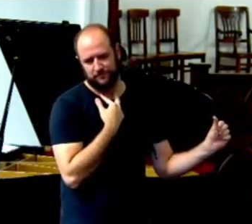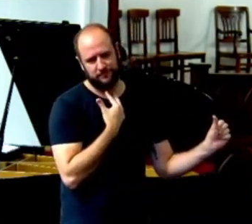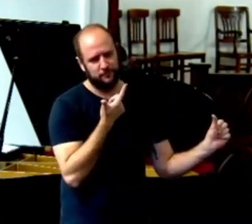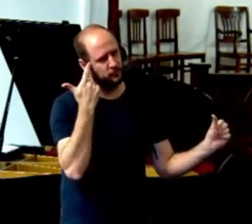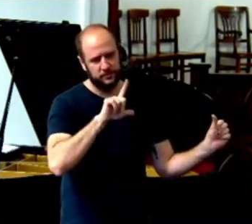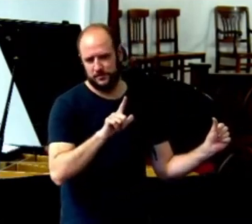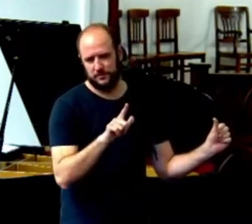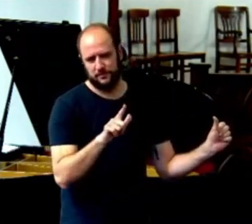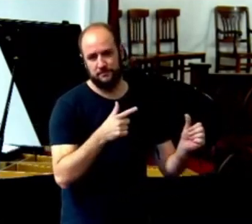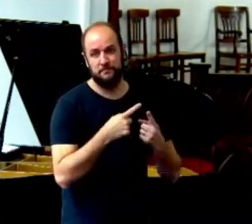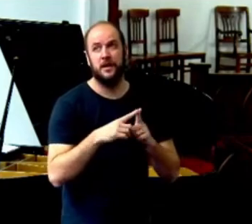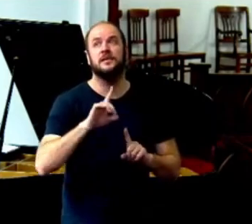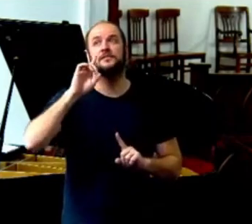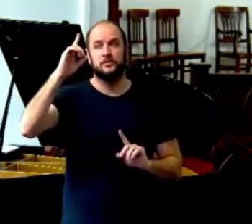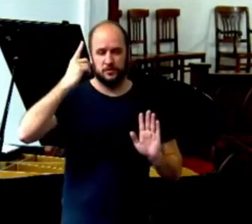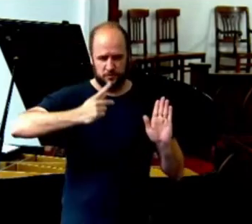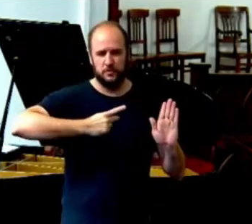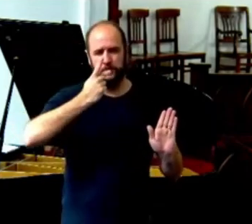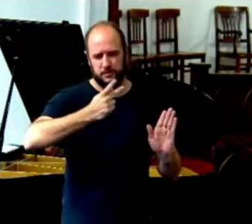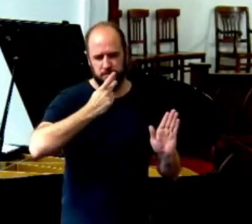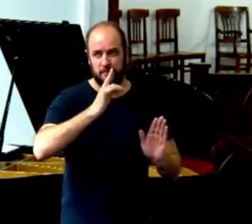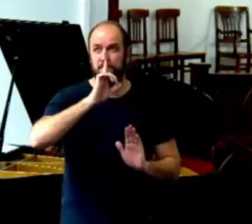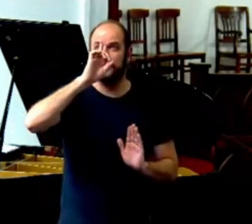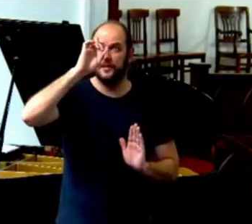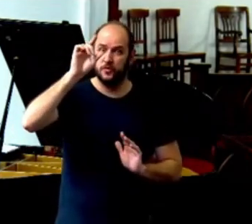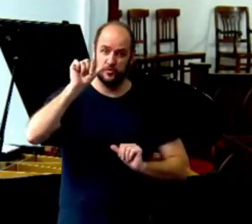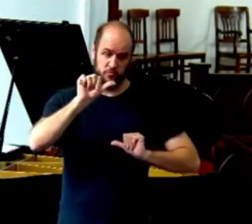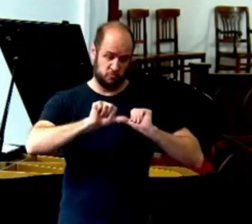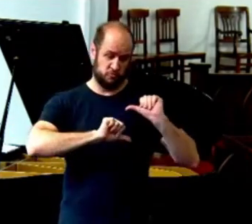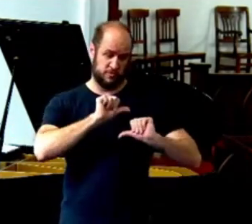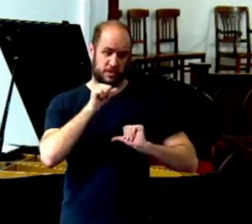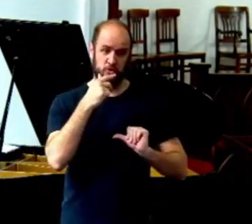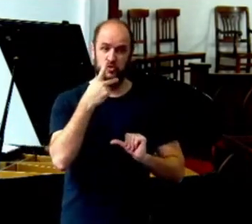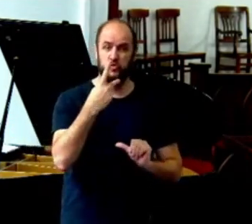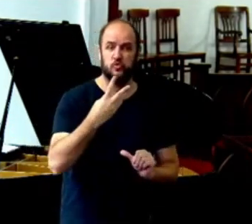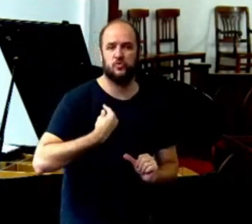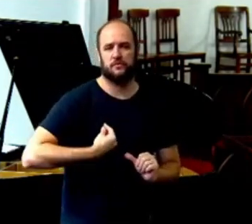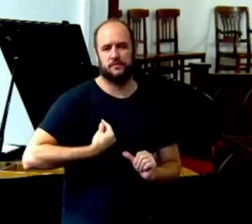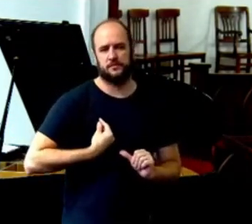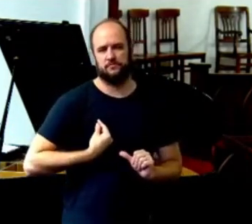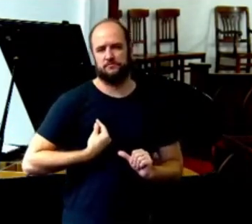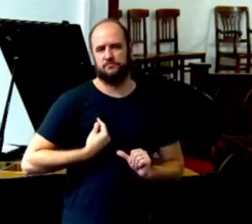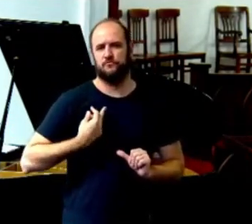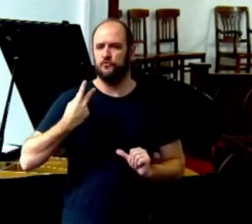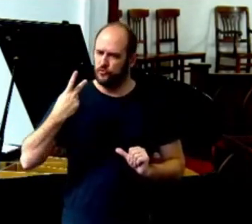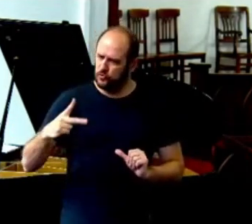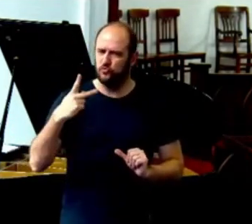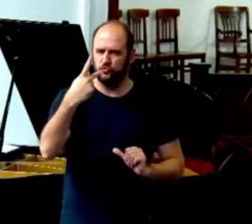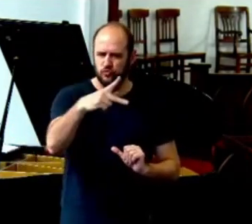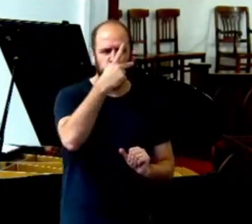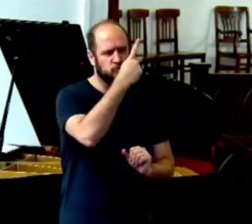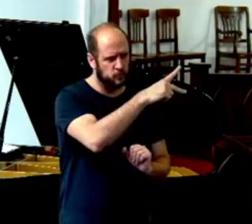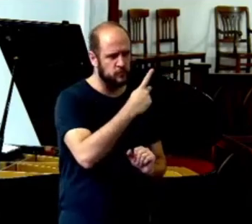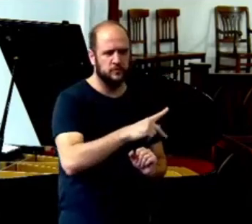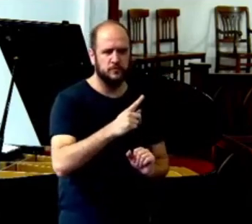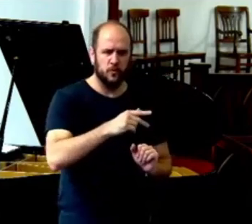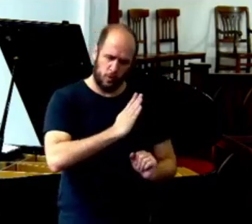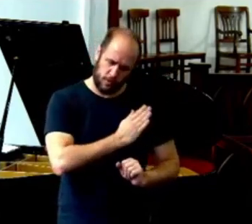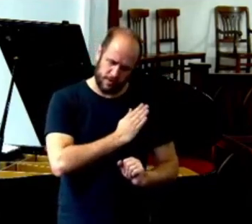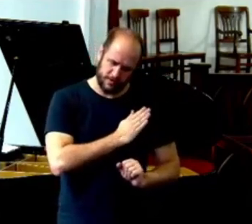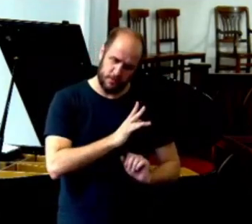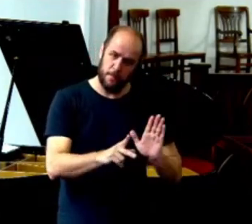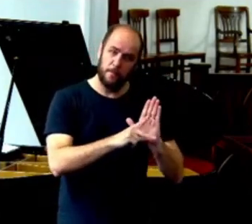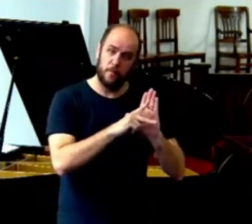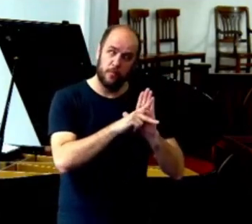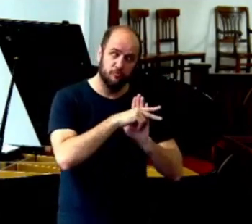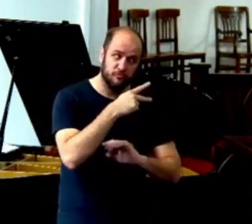uma promessa. Ele pode mudar o teu coração. O teu coração. Em primeiro lugar, o